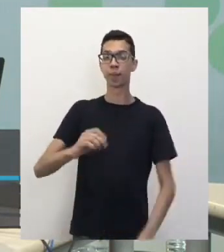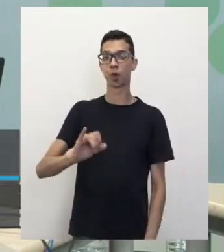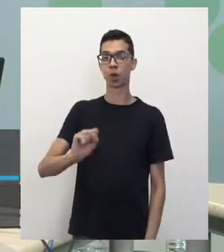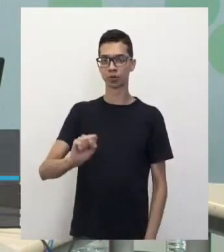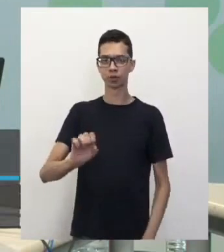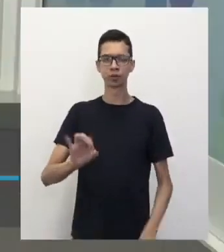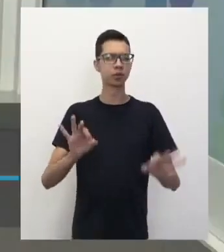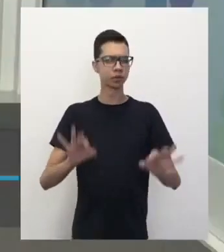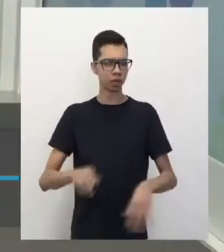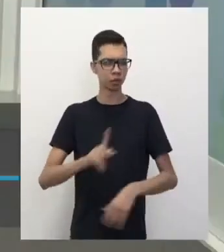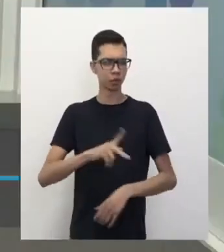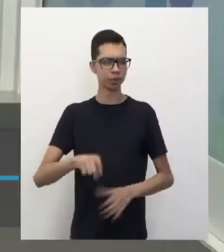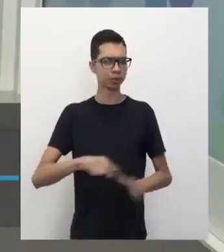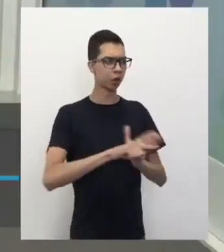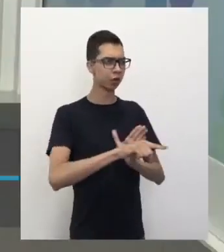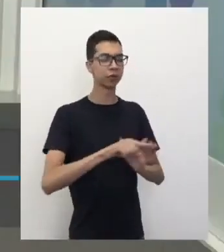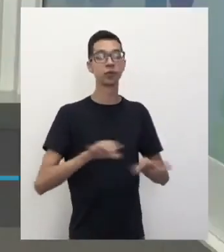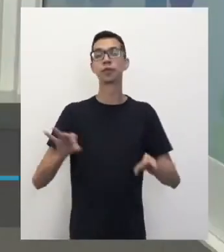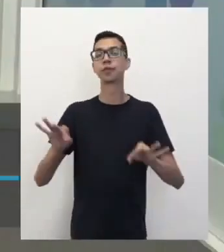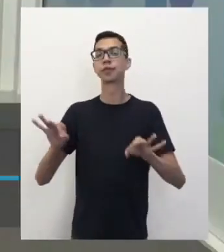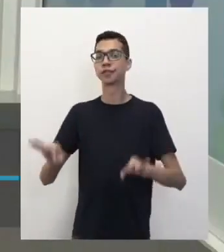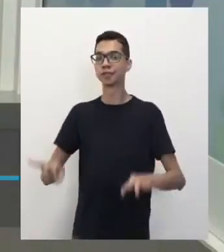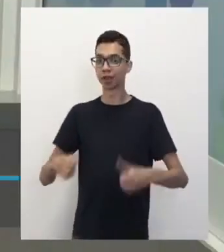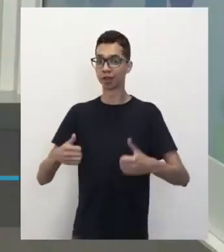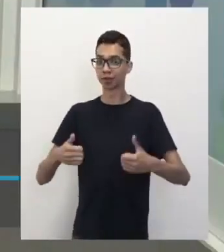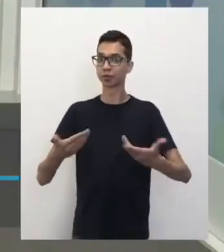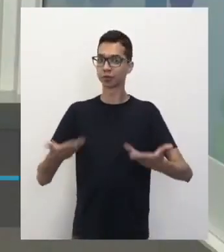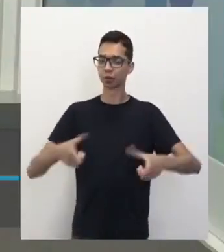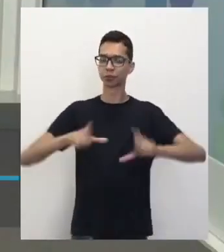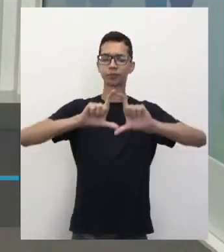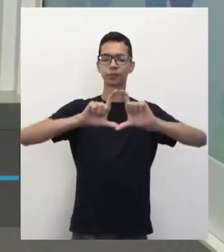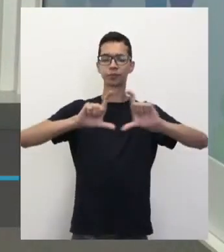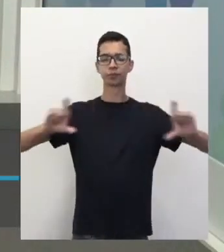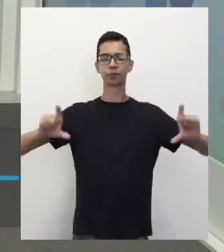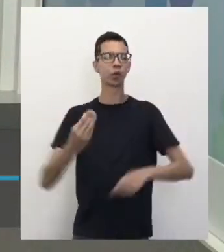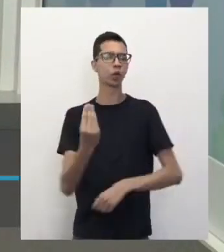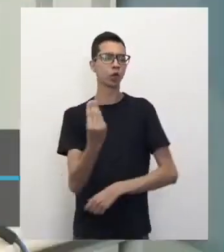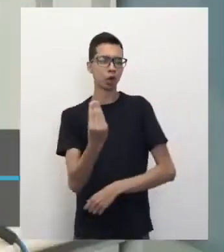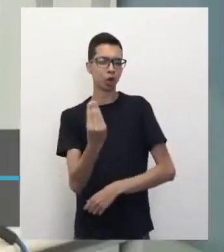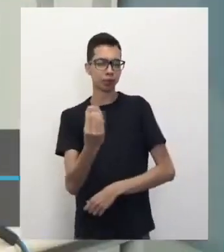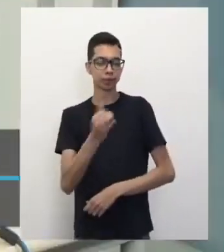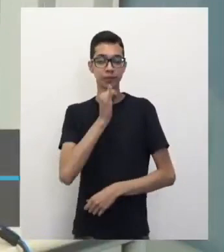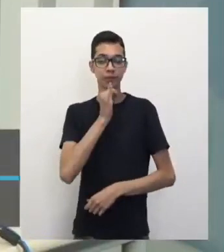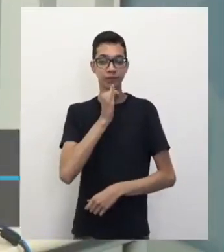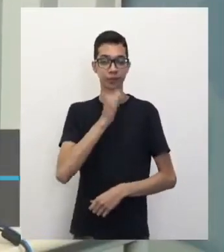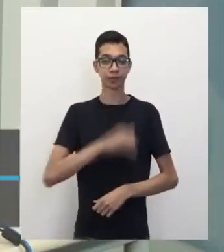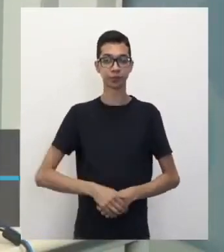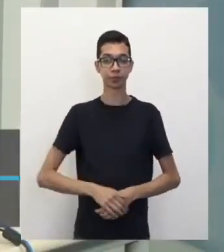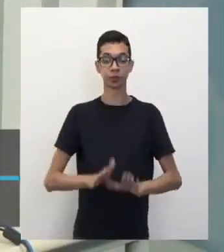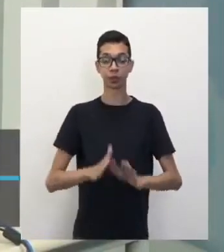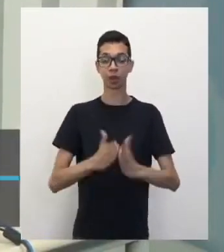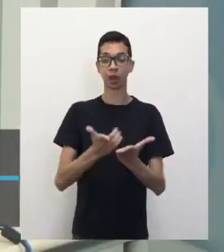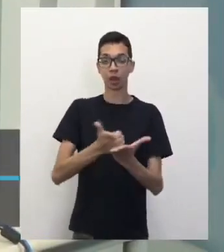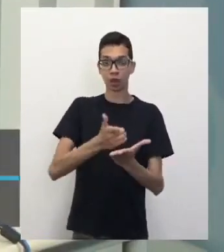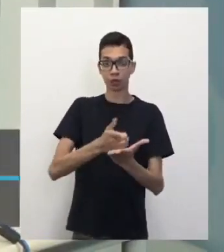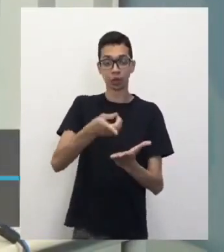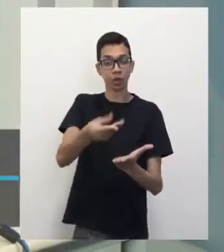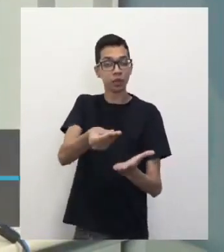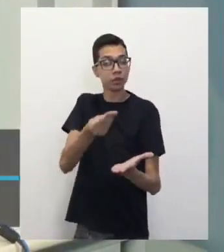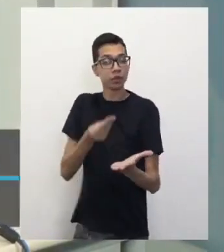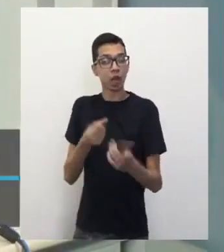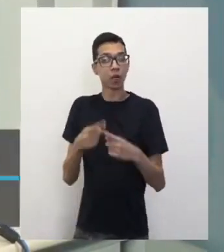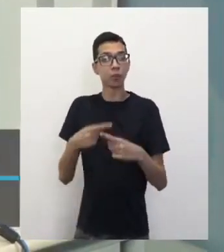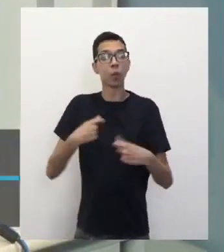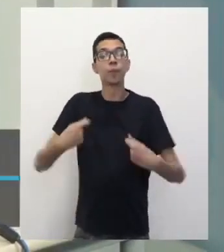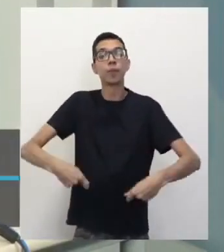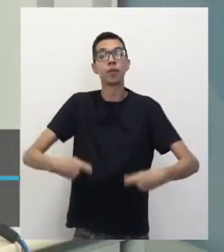acertaram, pro? Acertaram. Então, a oração fica: devolva-me o livro, pois estou precisando